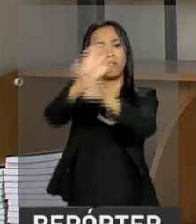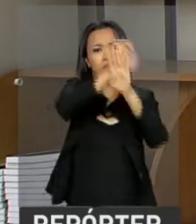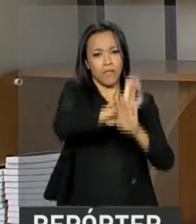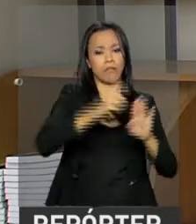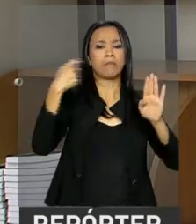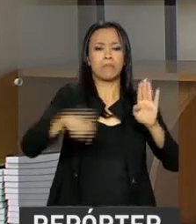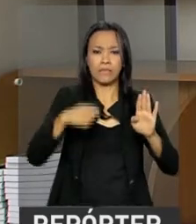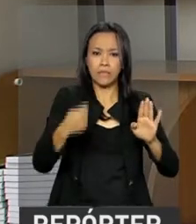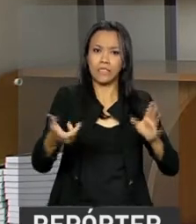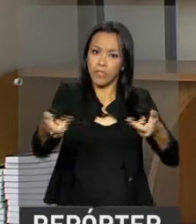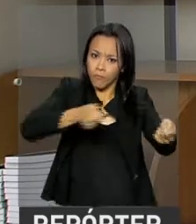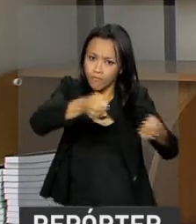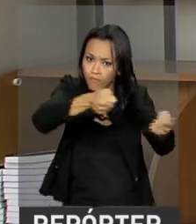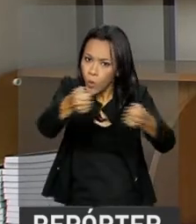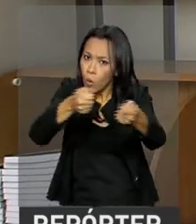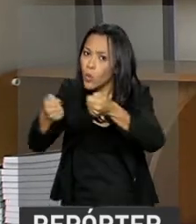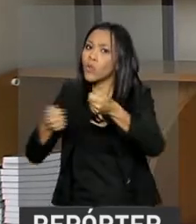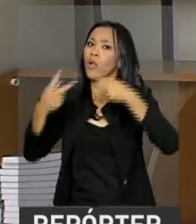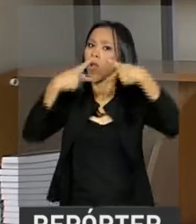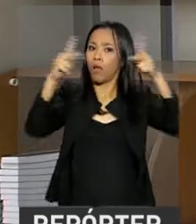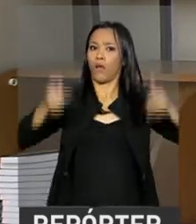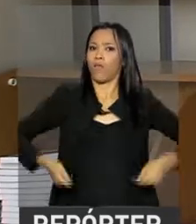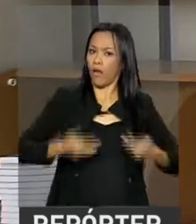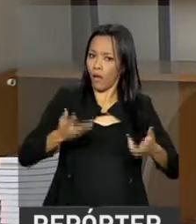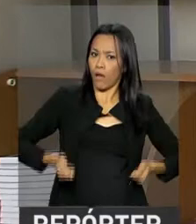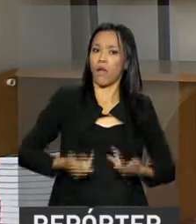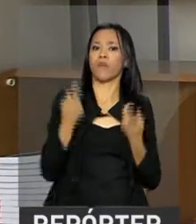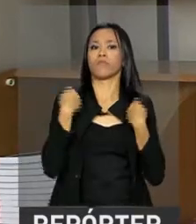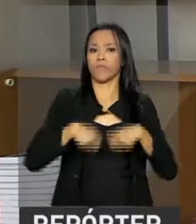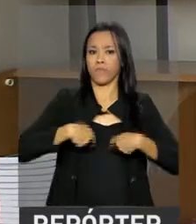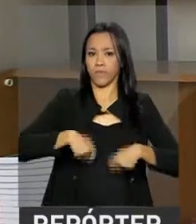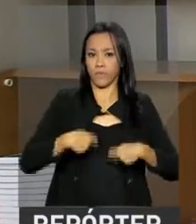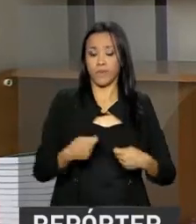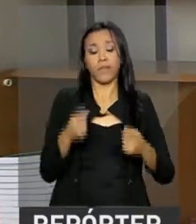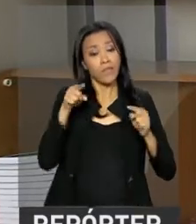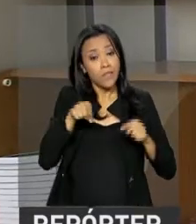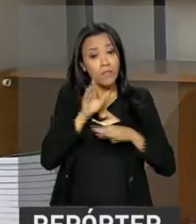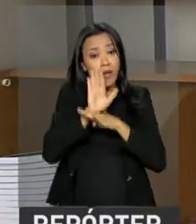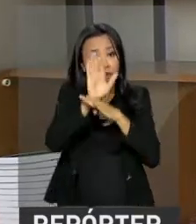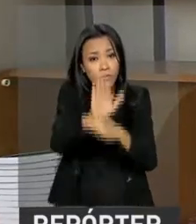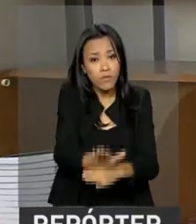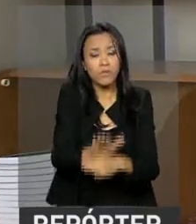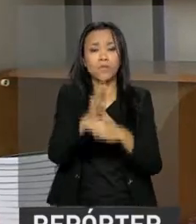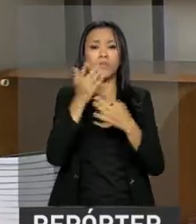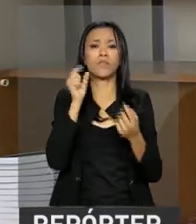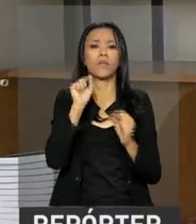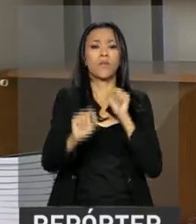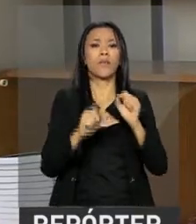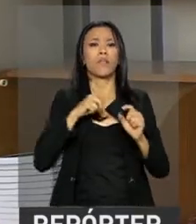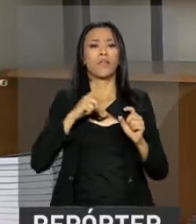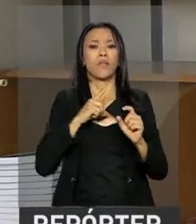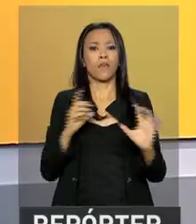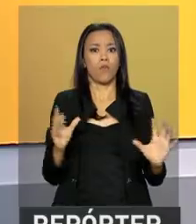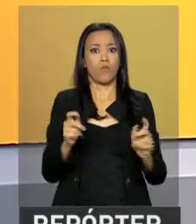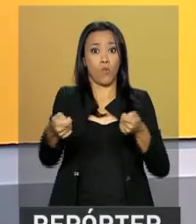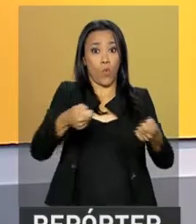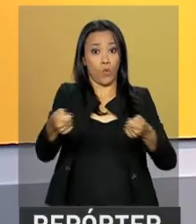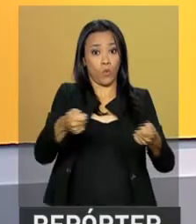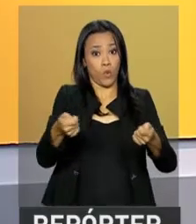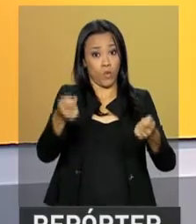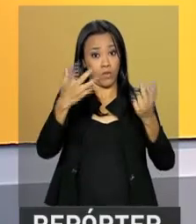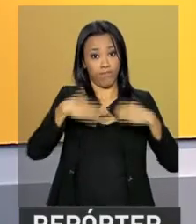de despesas é isso ajuda nem no médio prazo a termos um equilíbrio fiscal